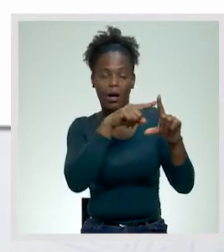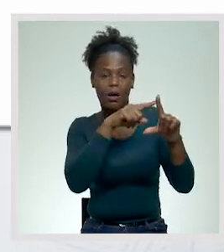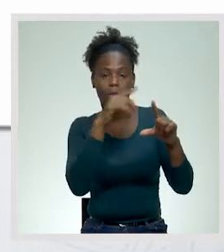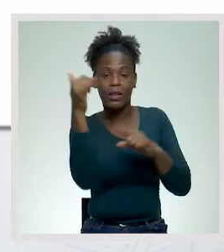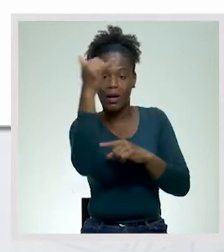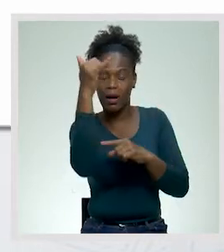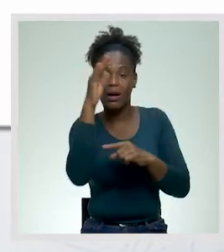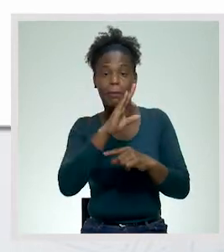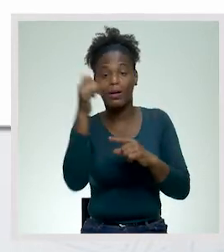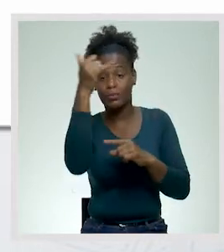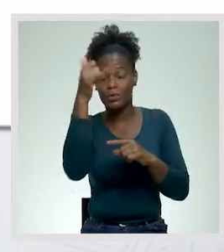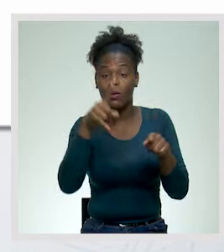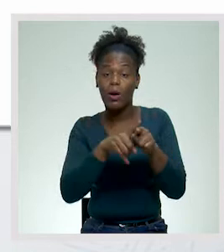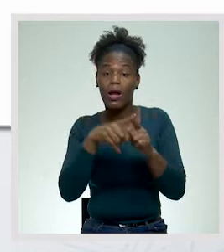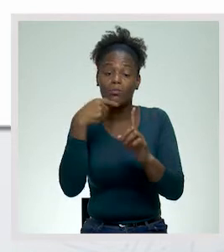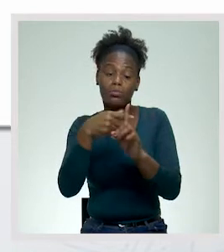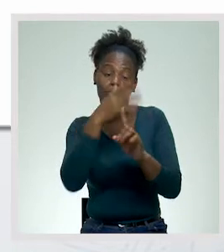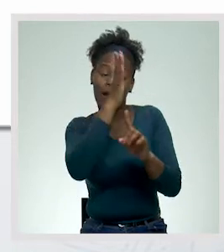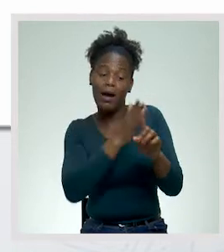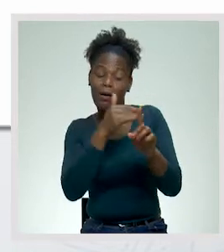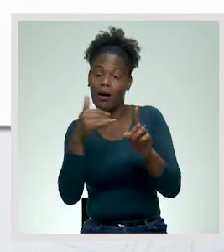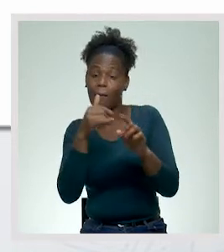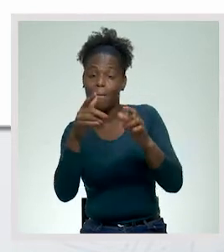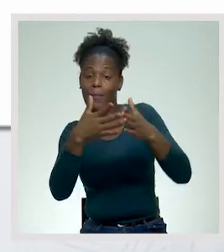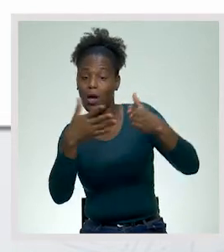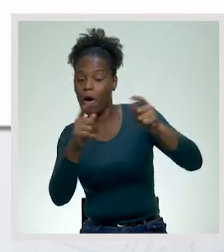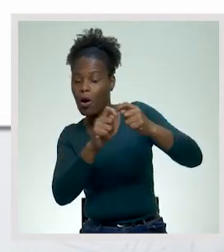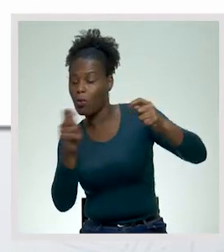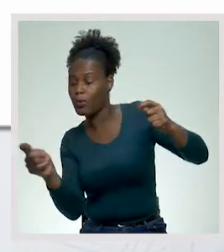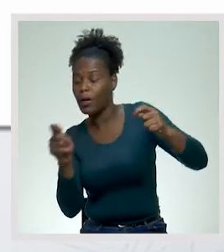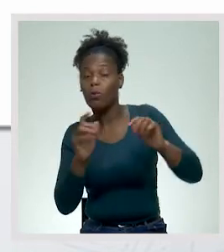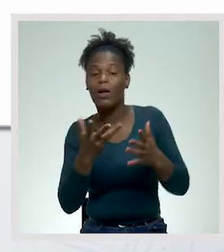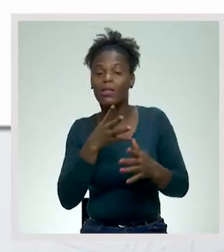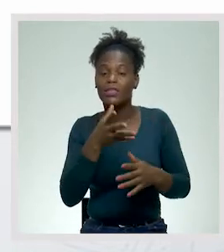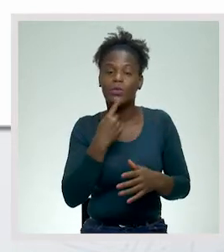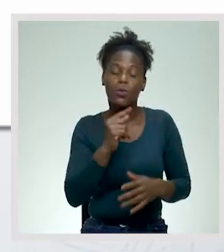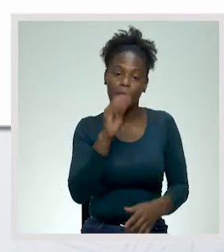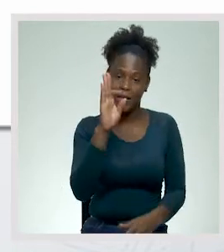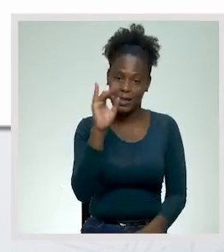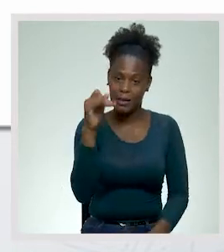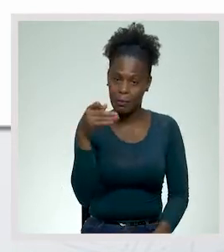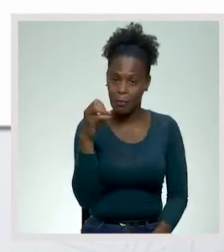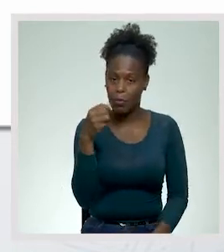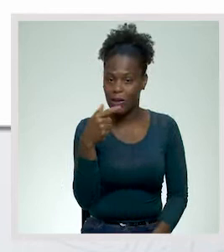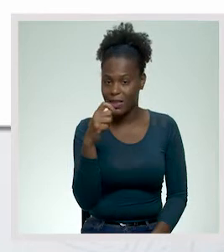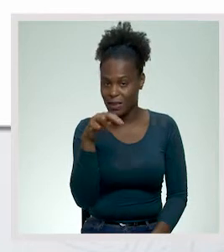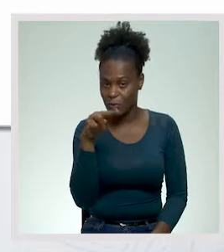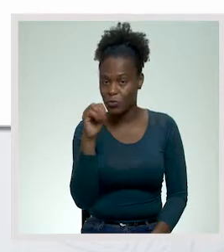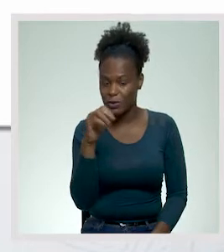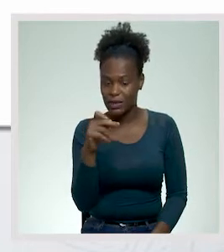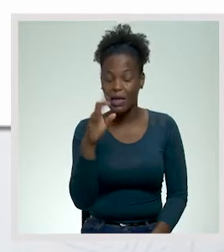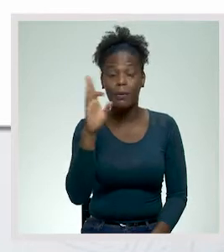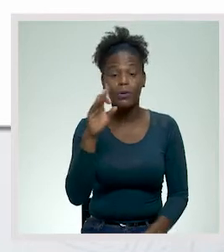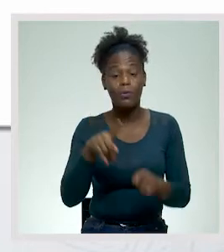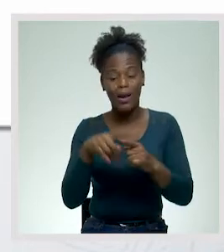soma do quadrado dos catetos. O comprimento maior é a hipotenusa. Então, aqui o comprimento maior é 13.